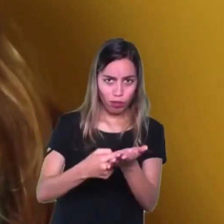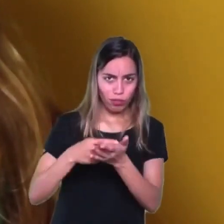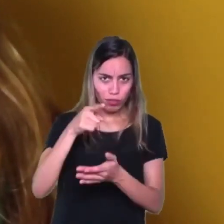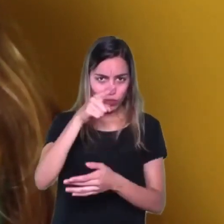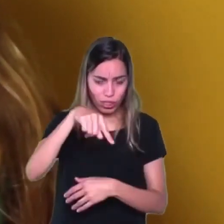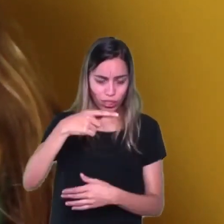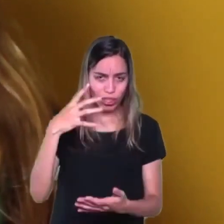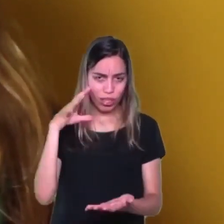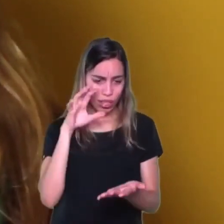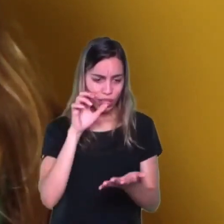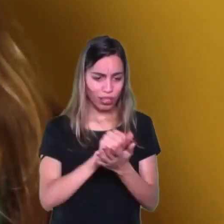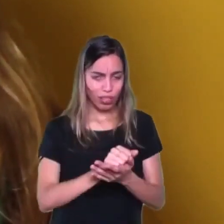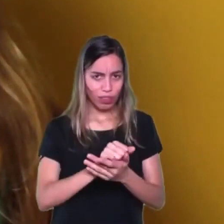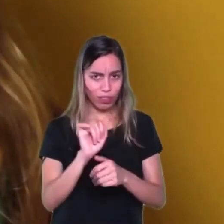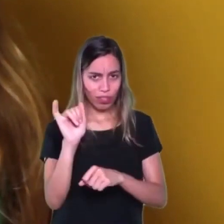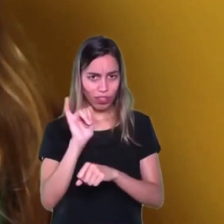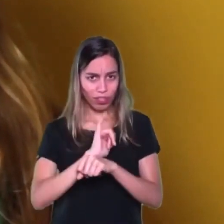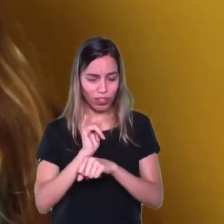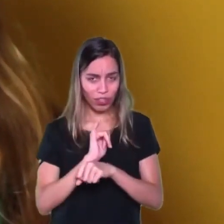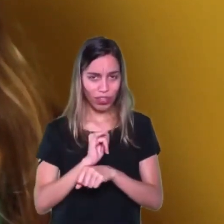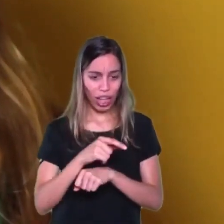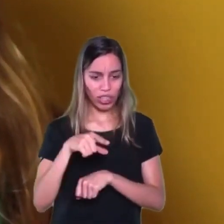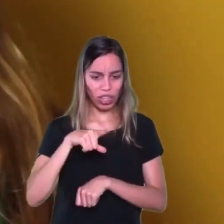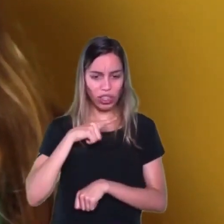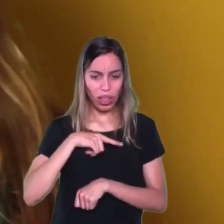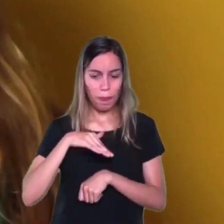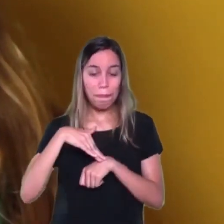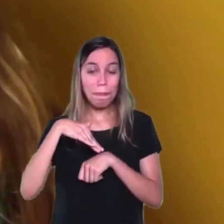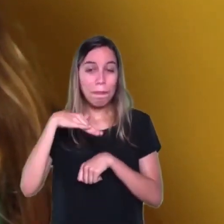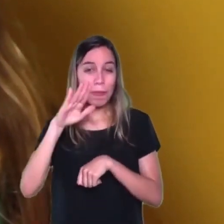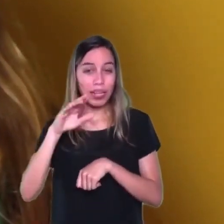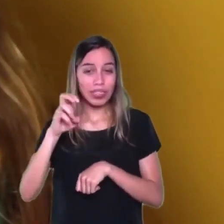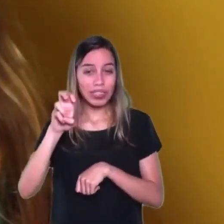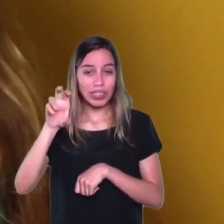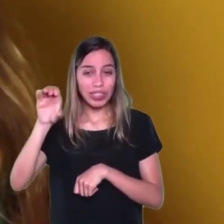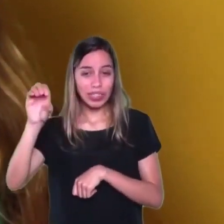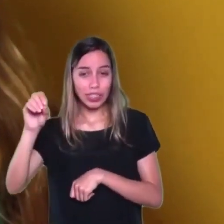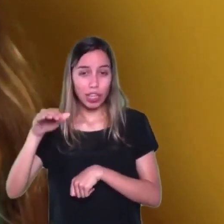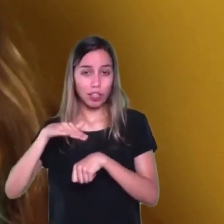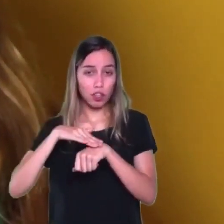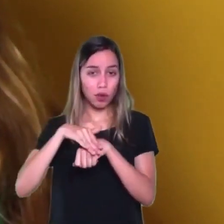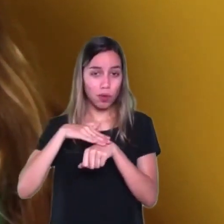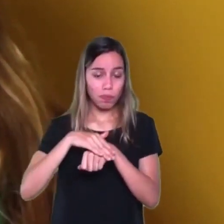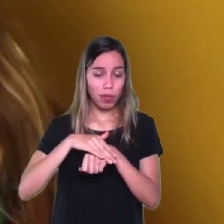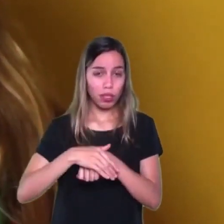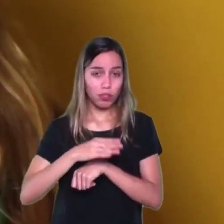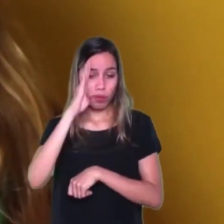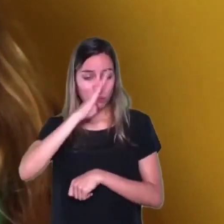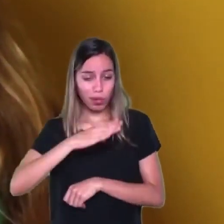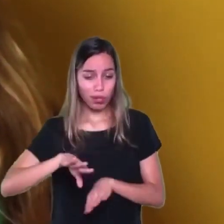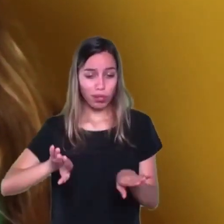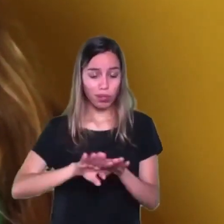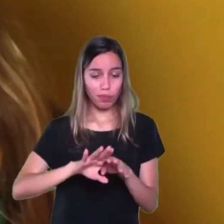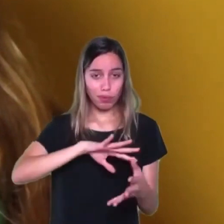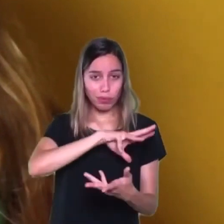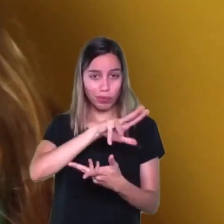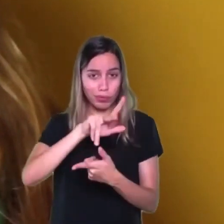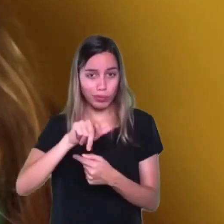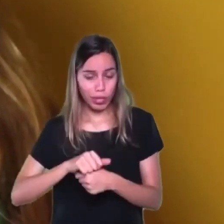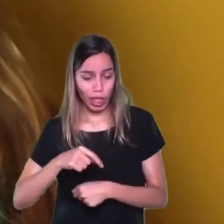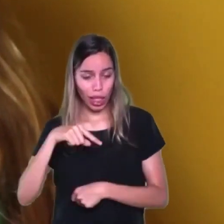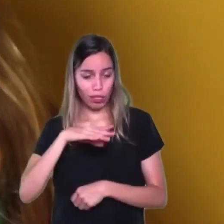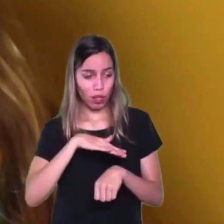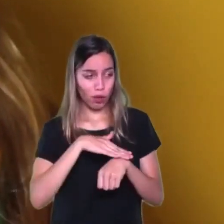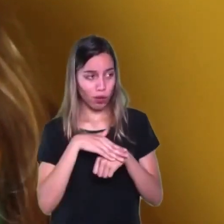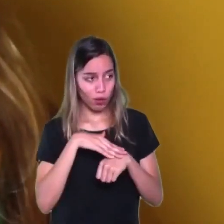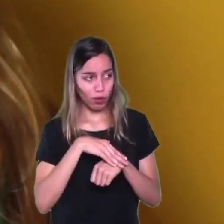Sempre um Papo. Aqui tem mais de 500 conversas com escritores do Brasil e do mundo, e essa conversa com o Silvio